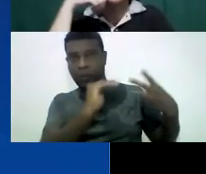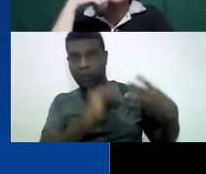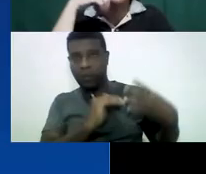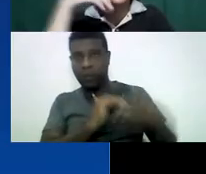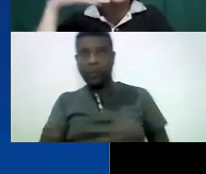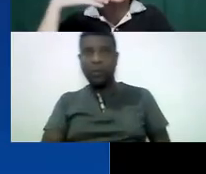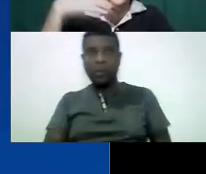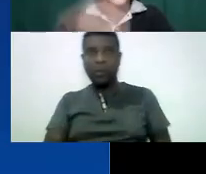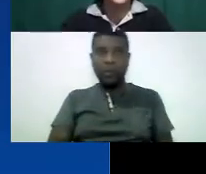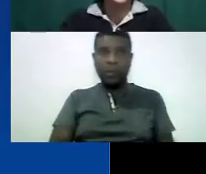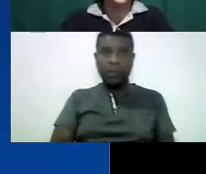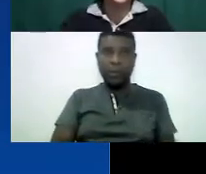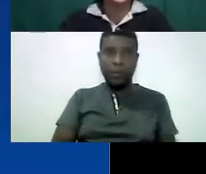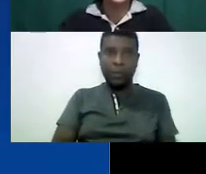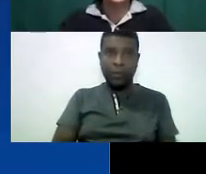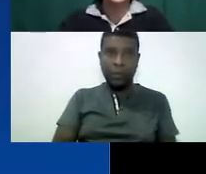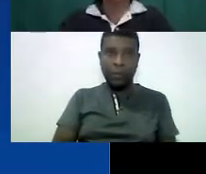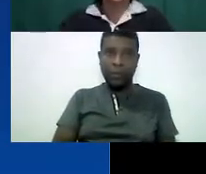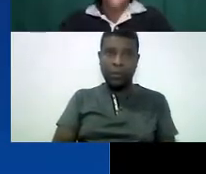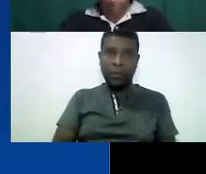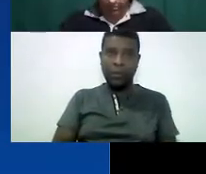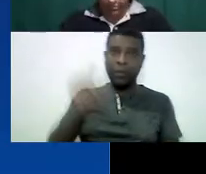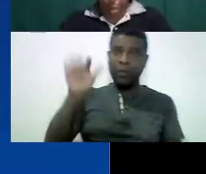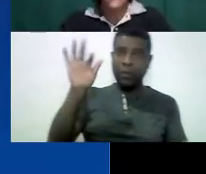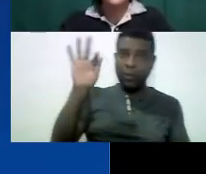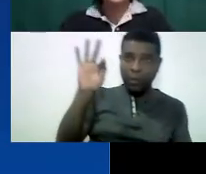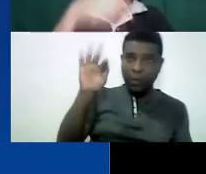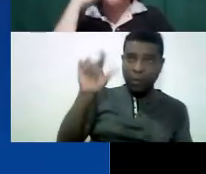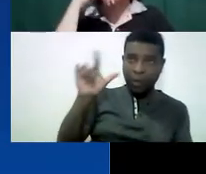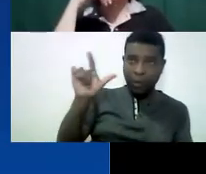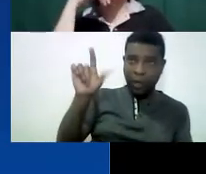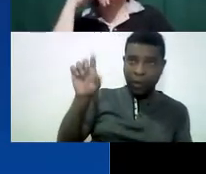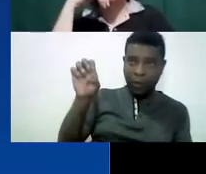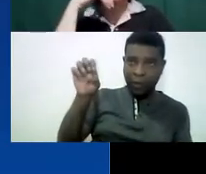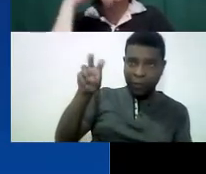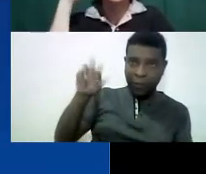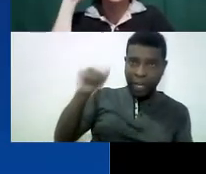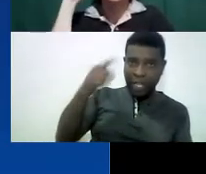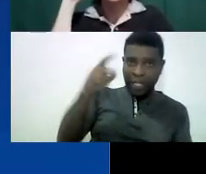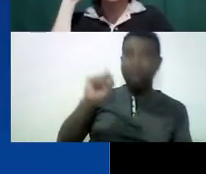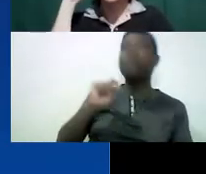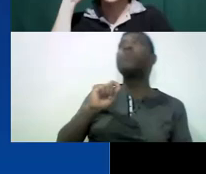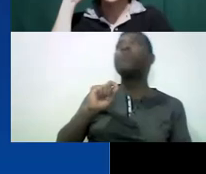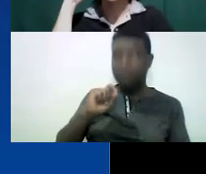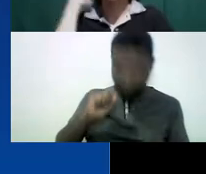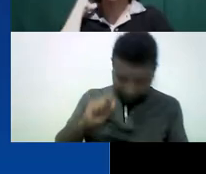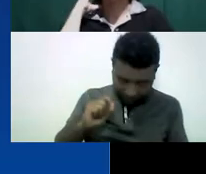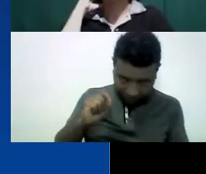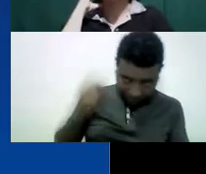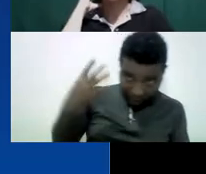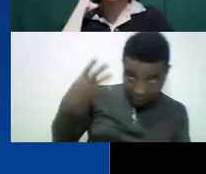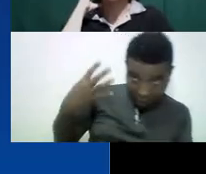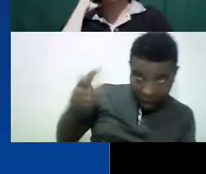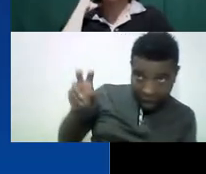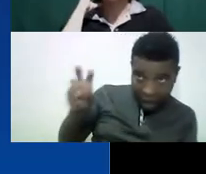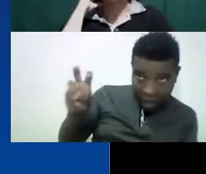A flexão, ela tem uma amplitude aí em torno de 45 a 50 graus, né?